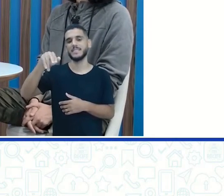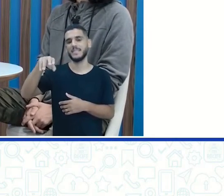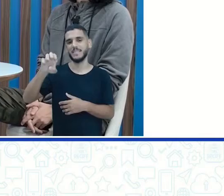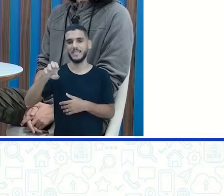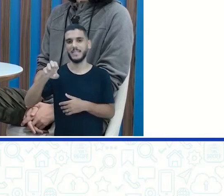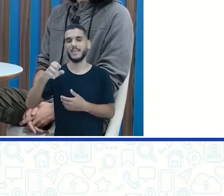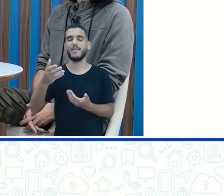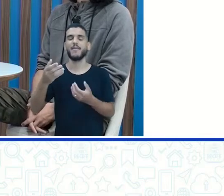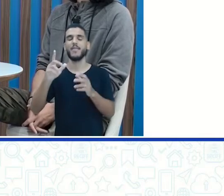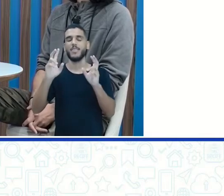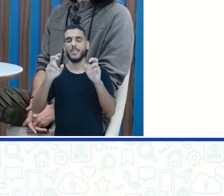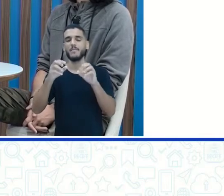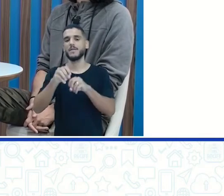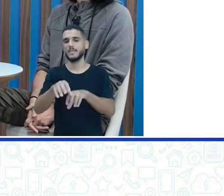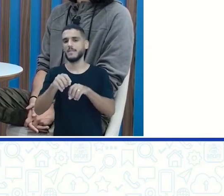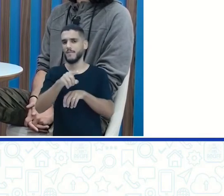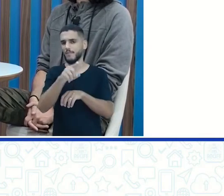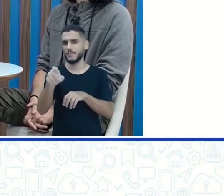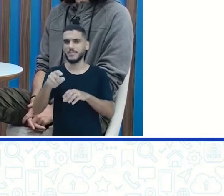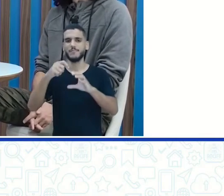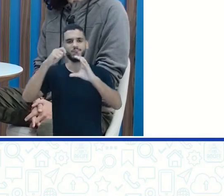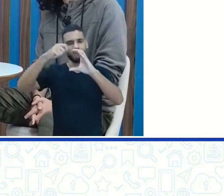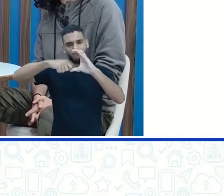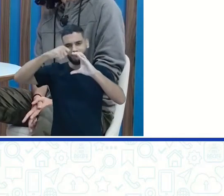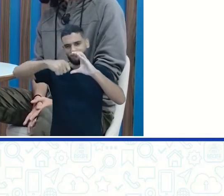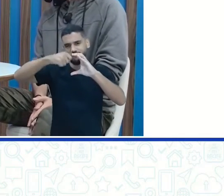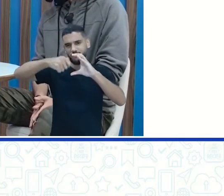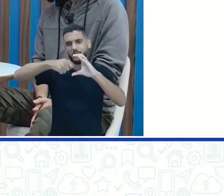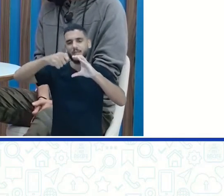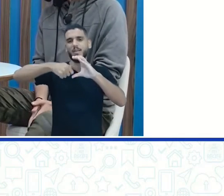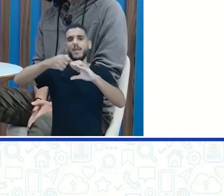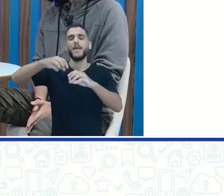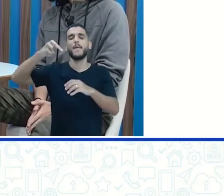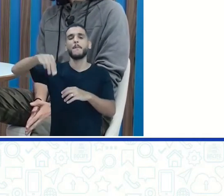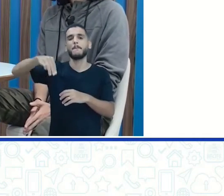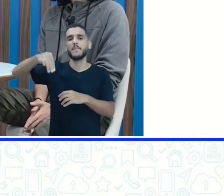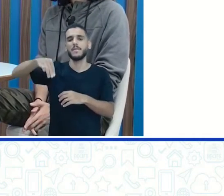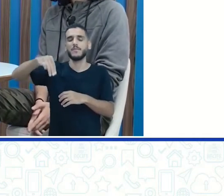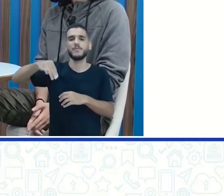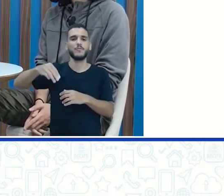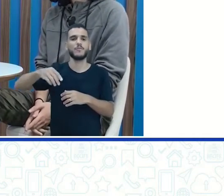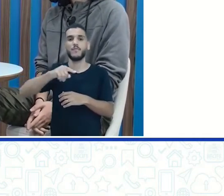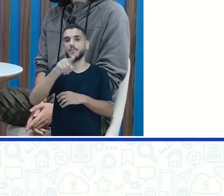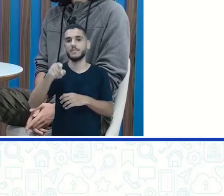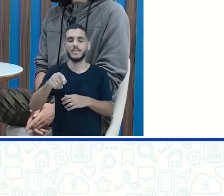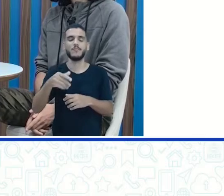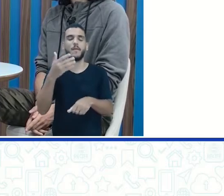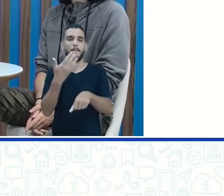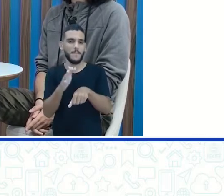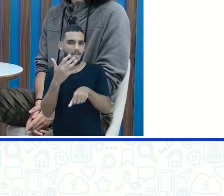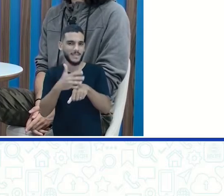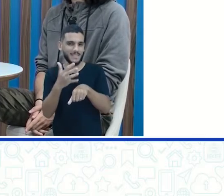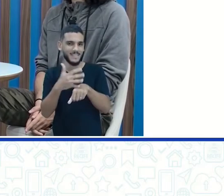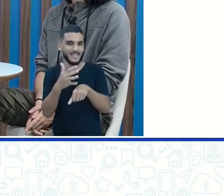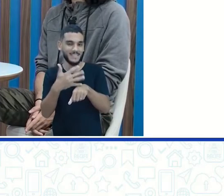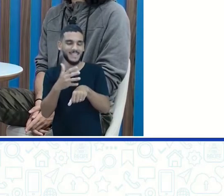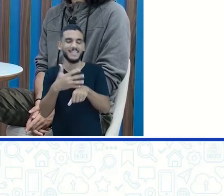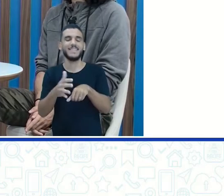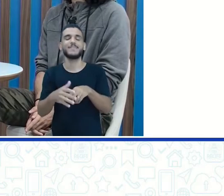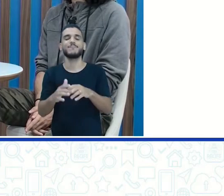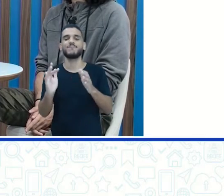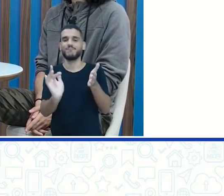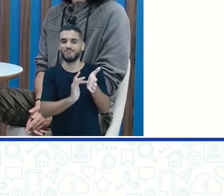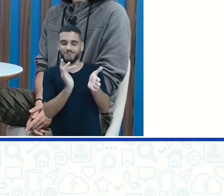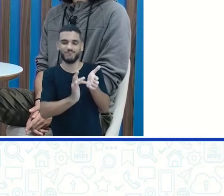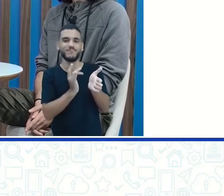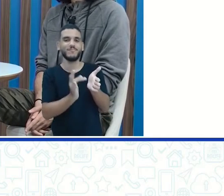E vocês podem gravar aquele Minuto Lumière em um minuto vocês tocando com o tablet